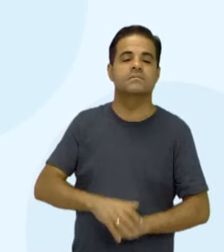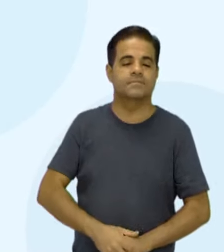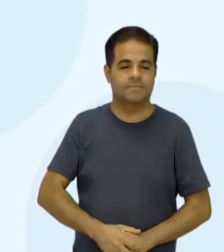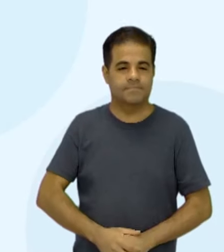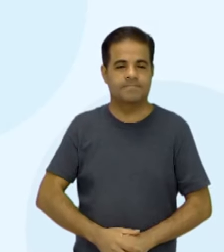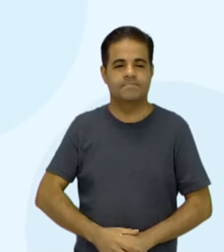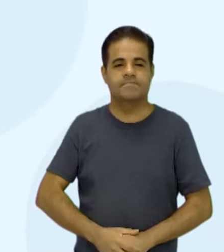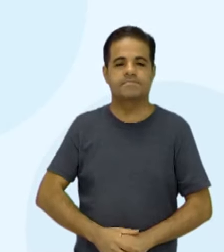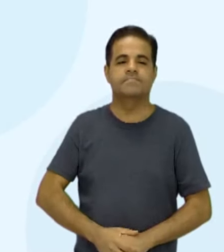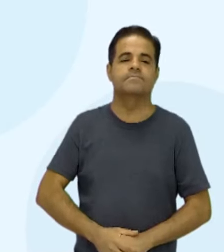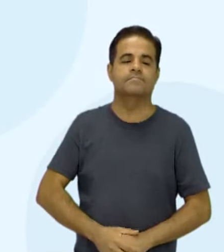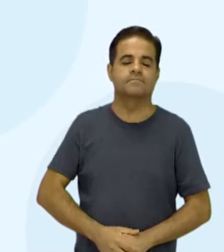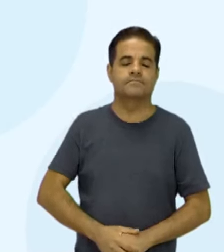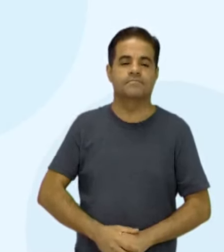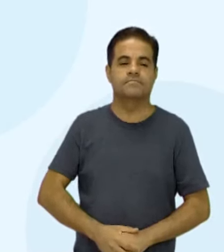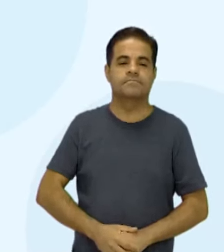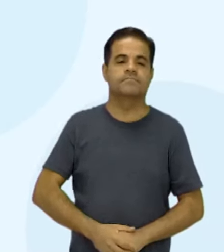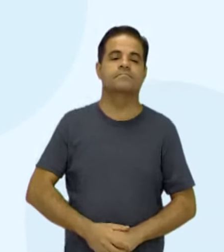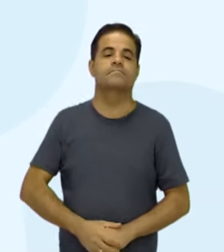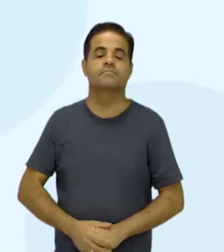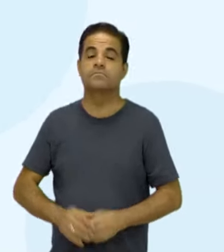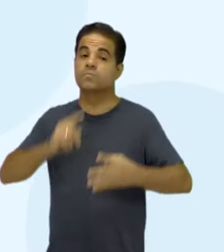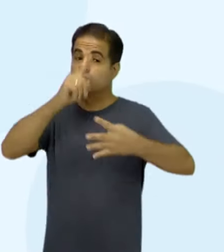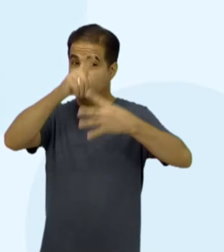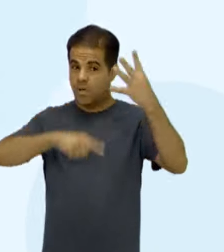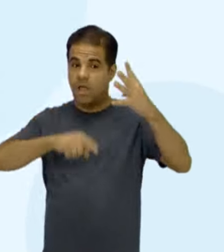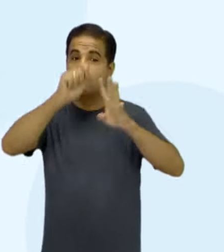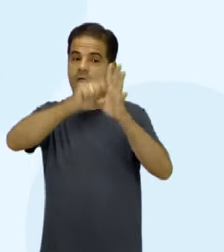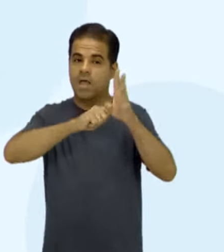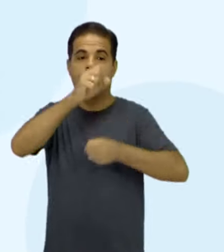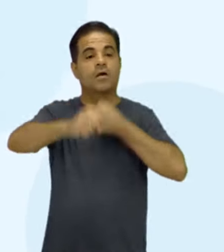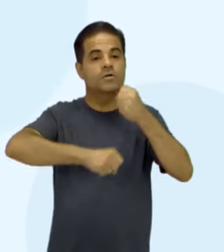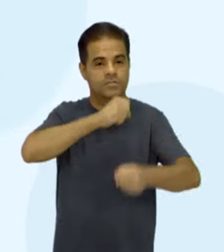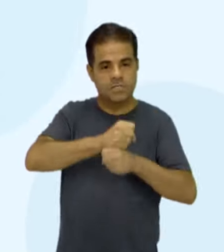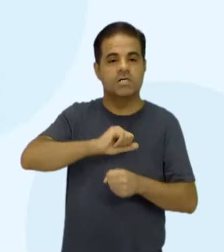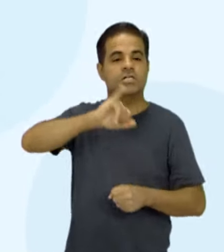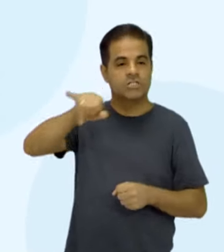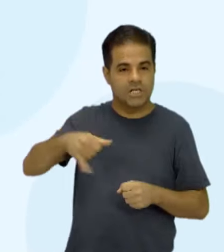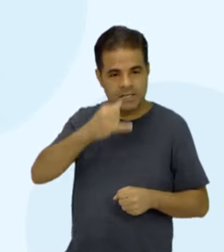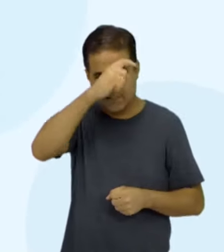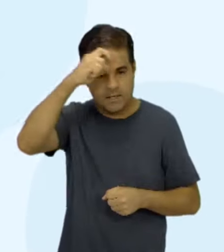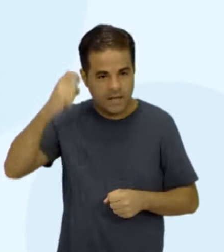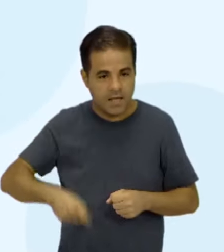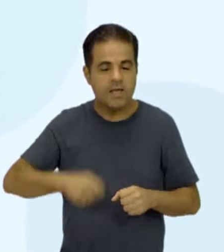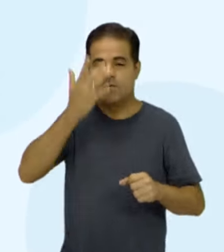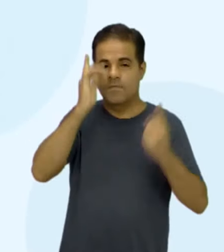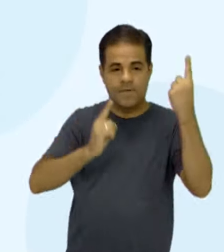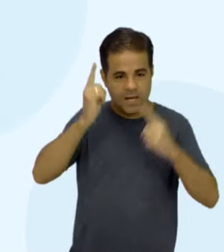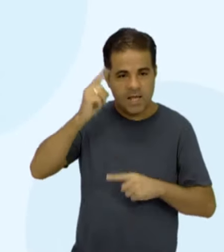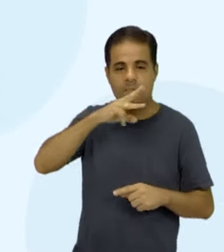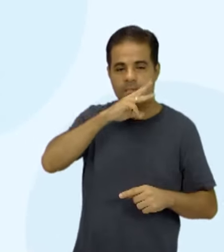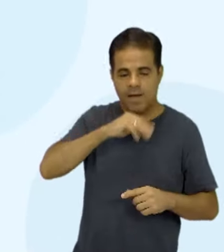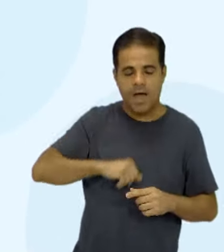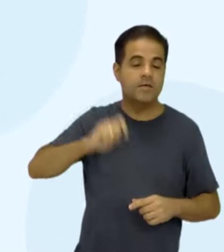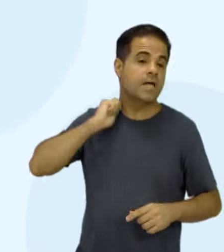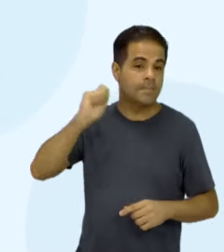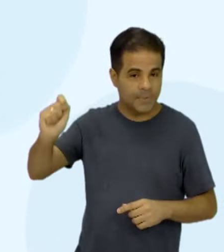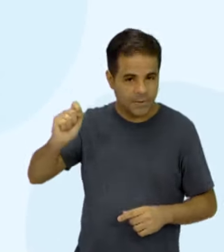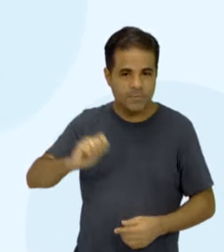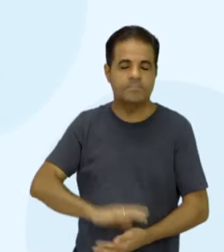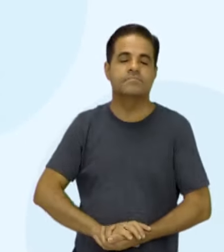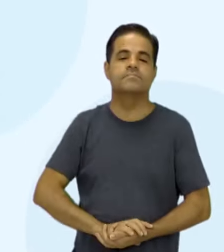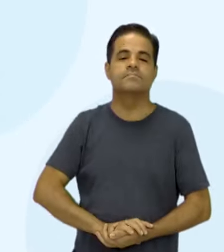Marte afro os quatro primeiros meses do ano em janeiro fevereiro março e Abril mei